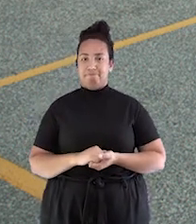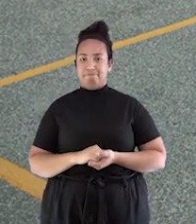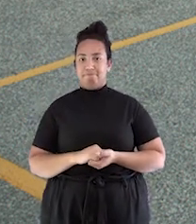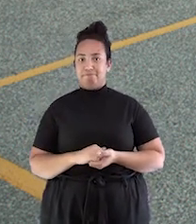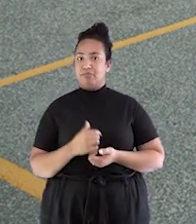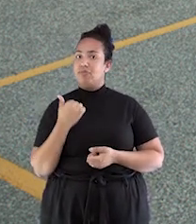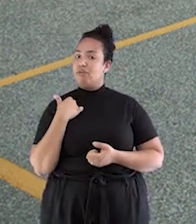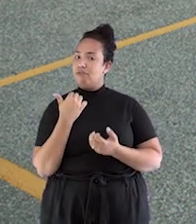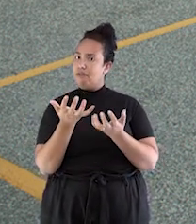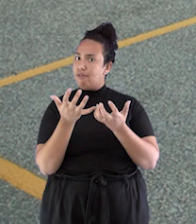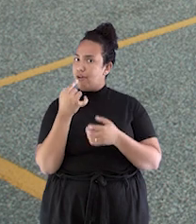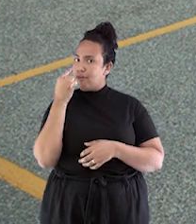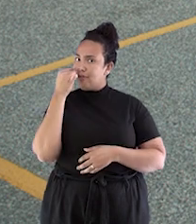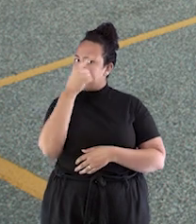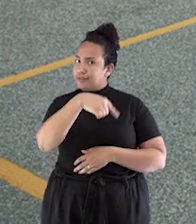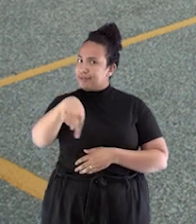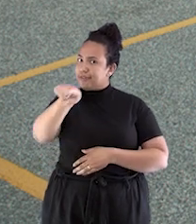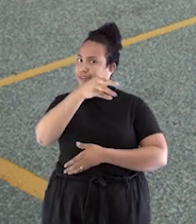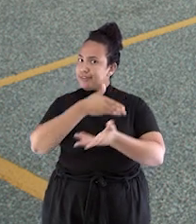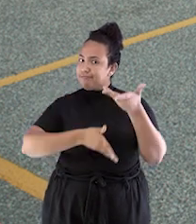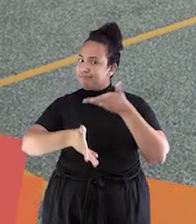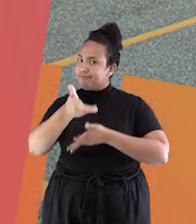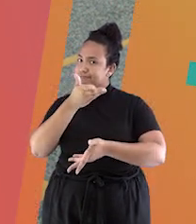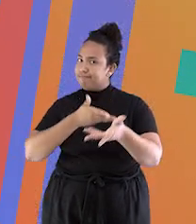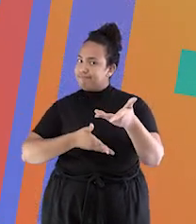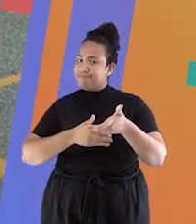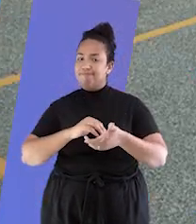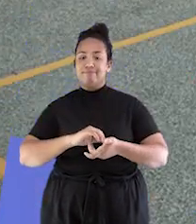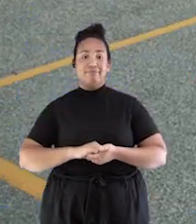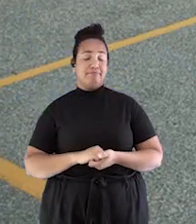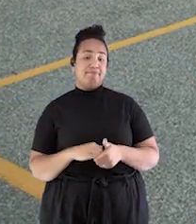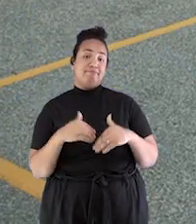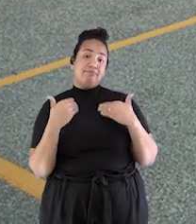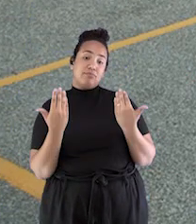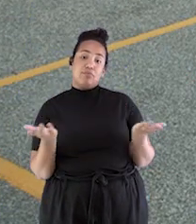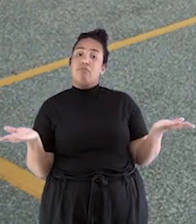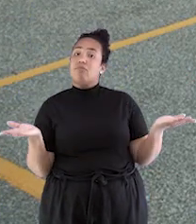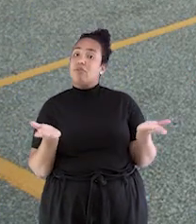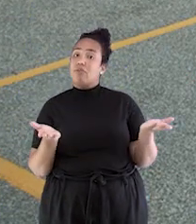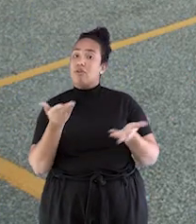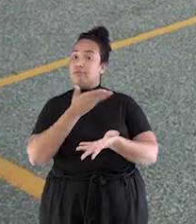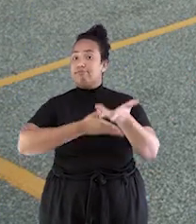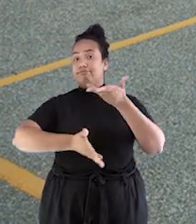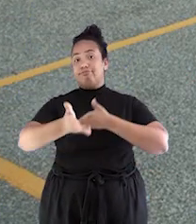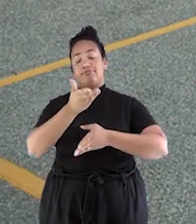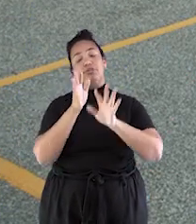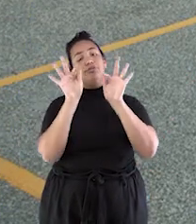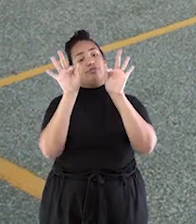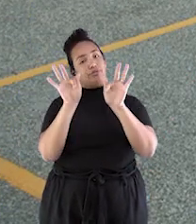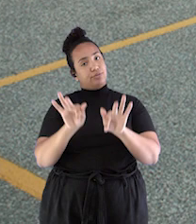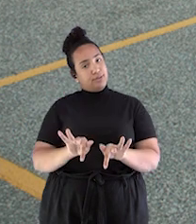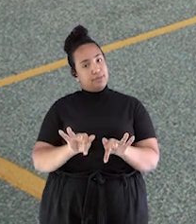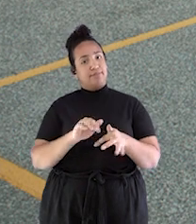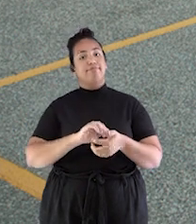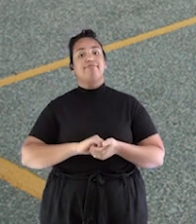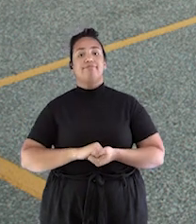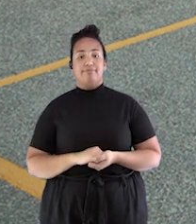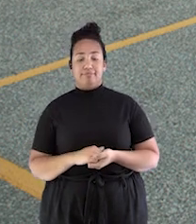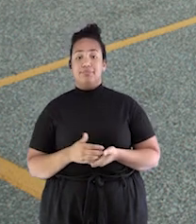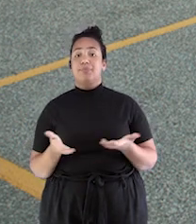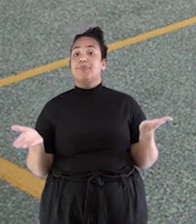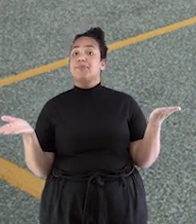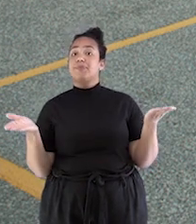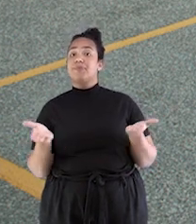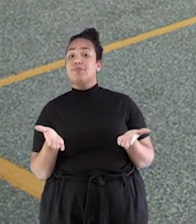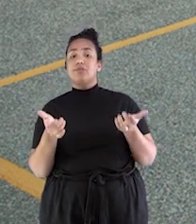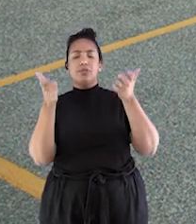27 99 661 0143. Quero receber sua participação, hein? Está na hora de finalizar a nossa interação. Hoje,